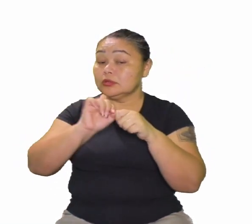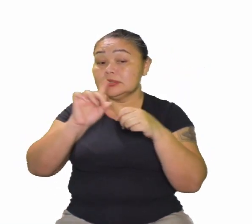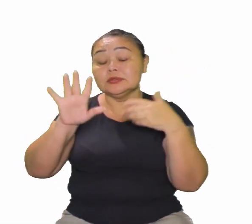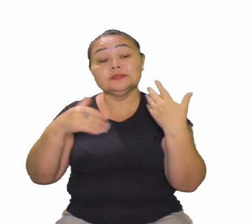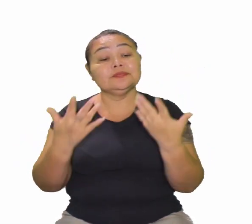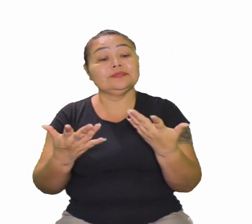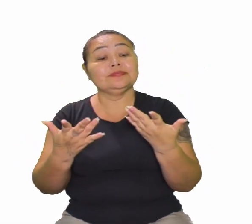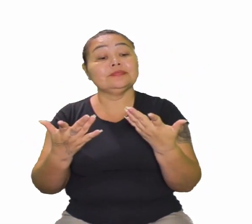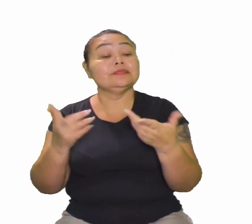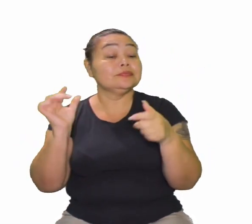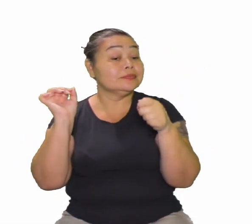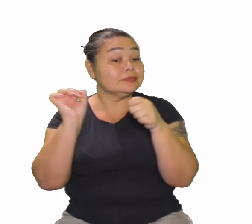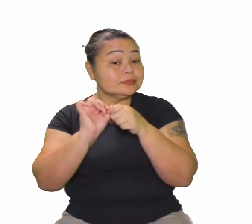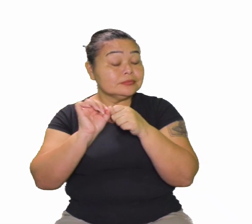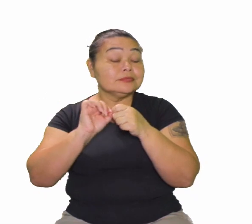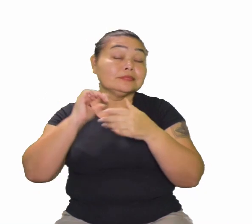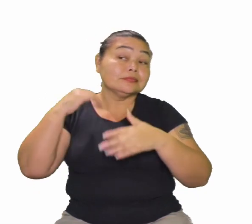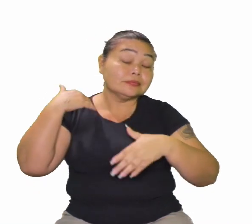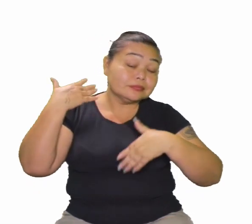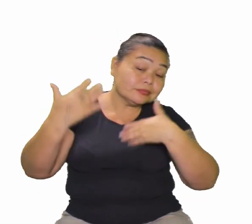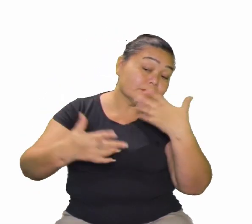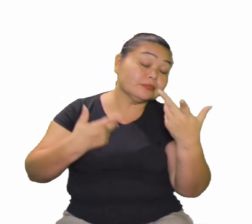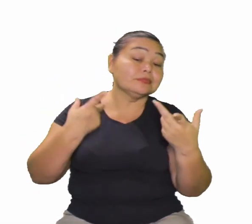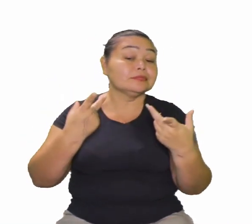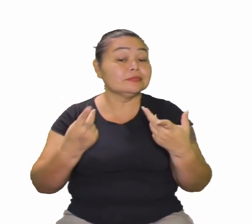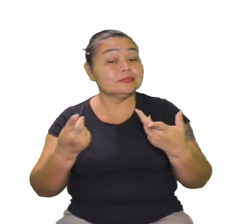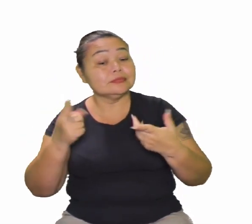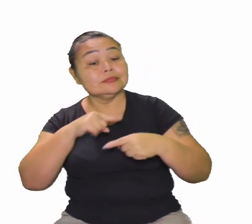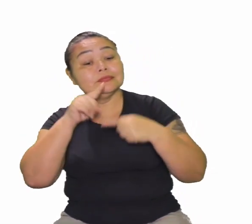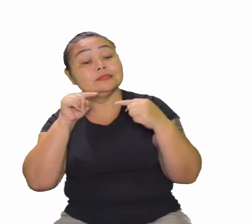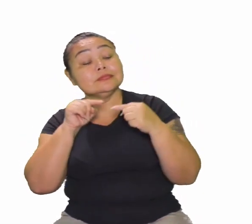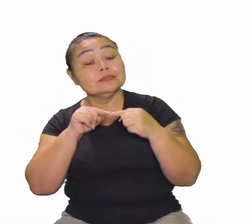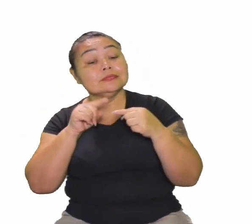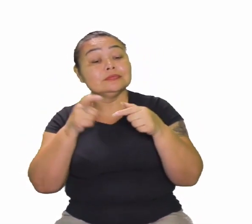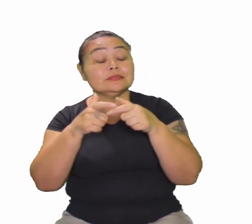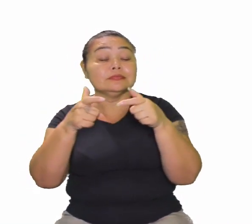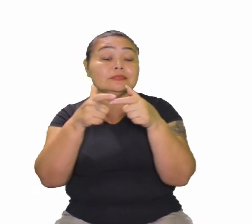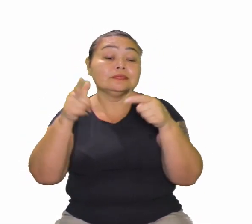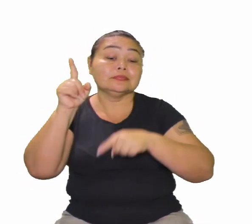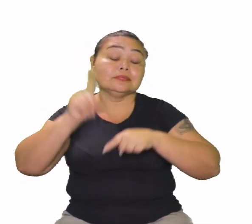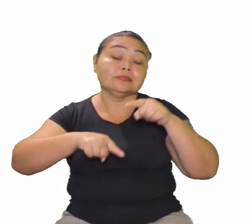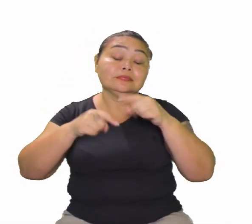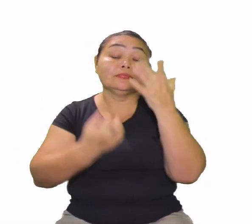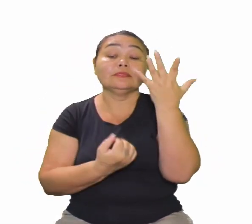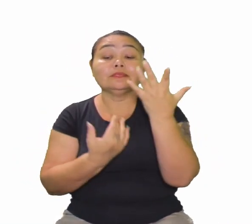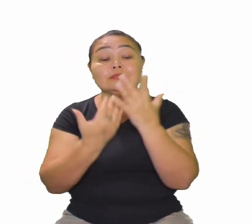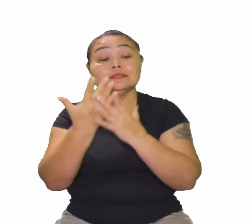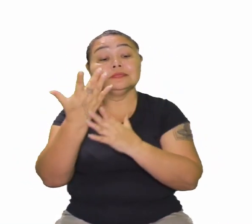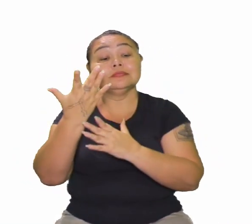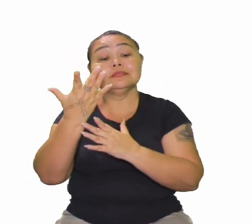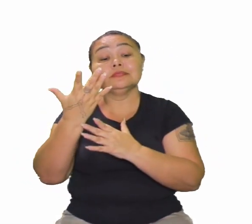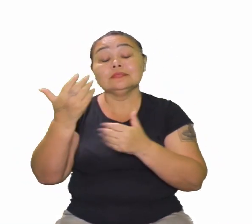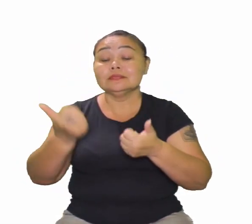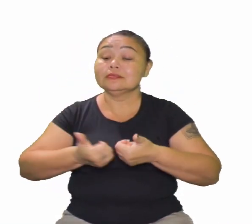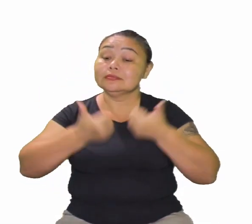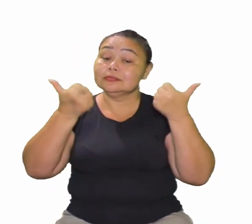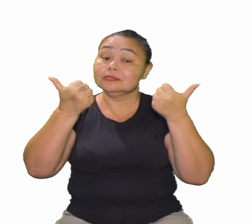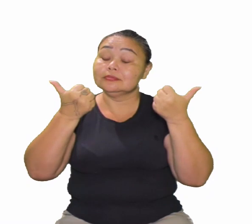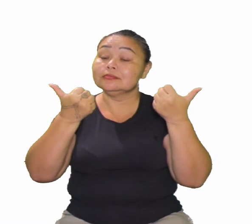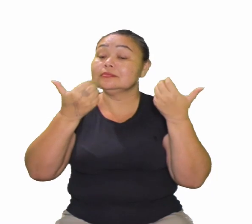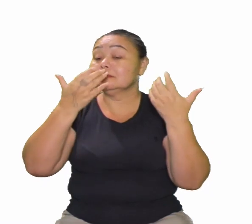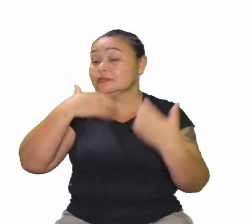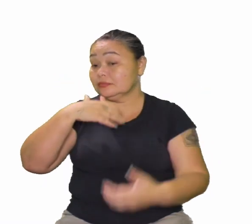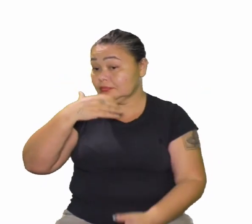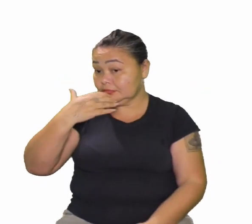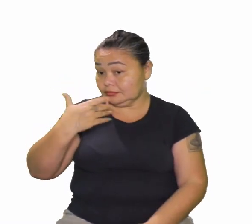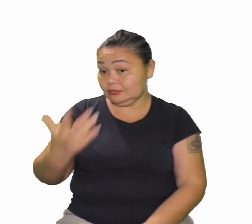produção, feita periodicamente em espécies perenes, com o objetivo de quê? Aumentar a produtividade dessa planta e melhorar a